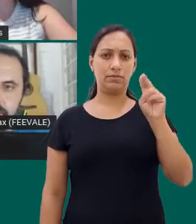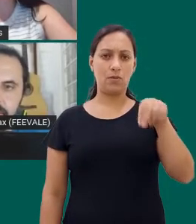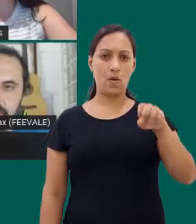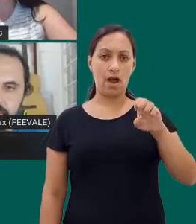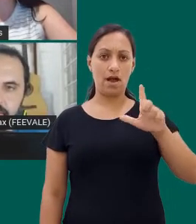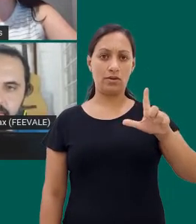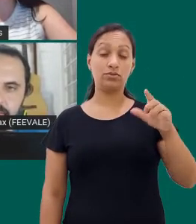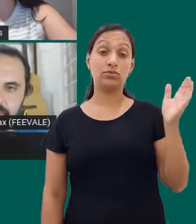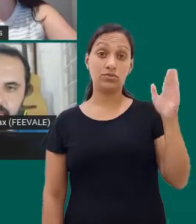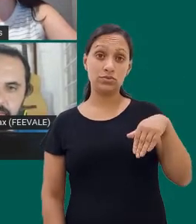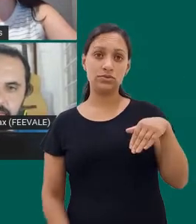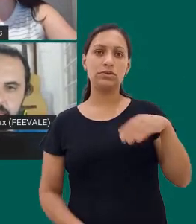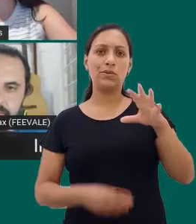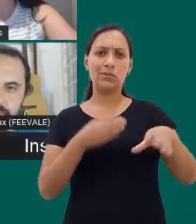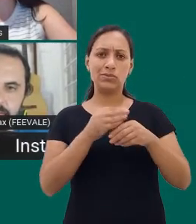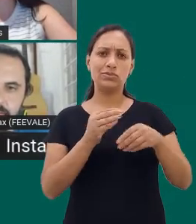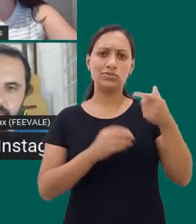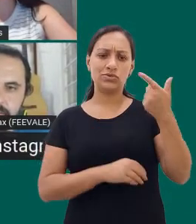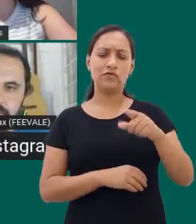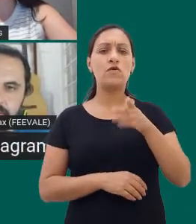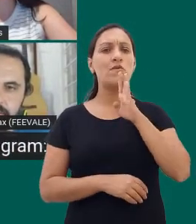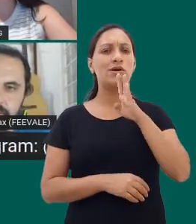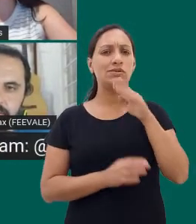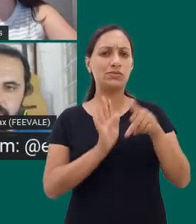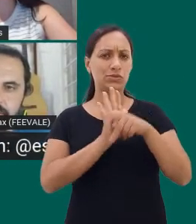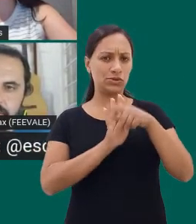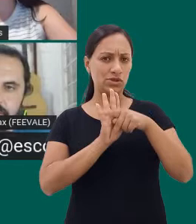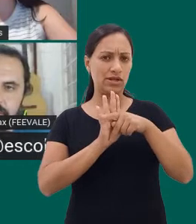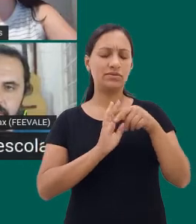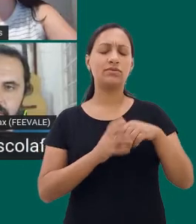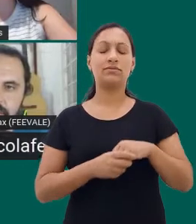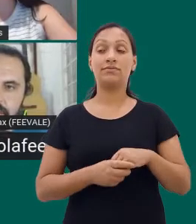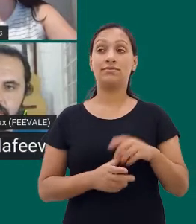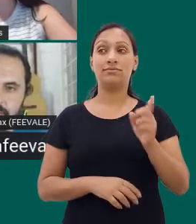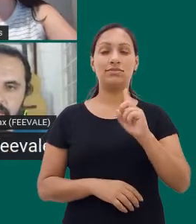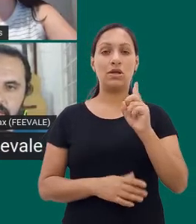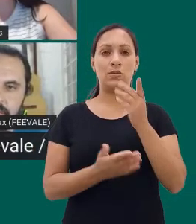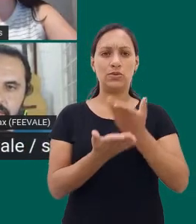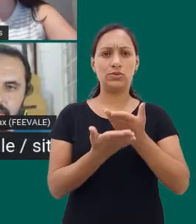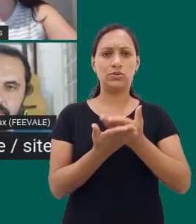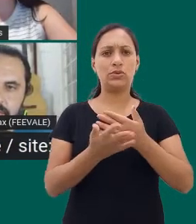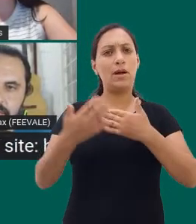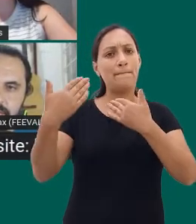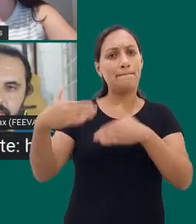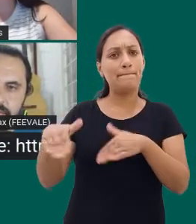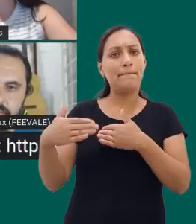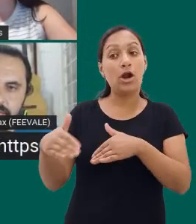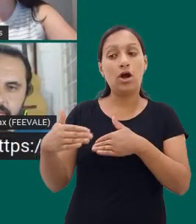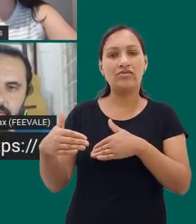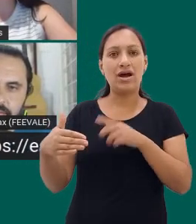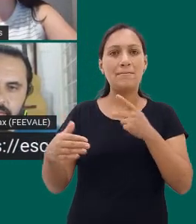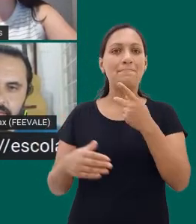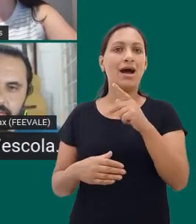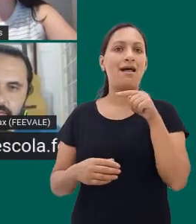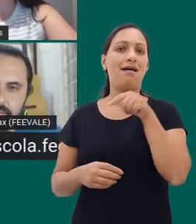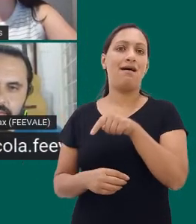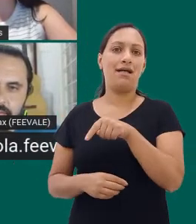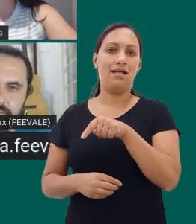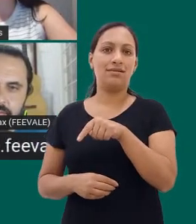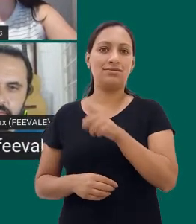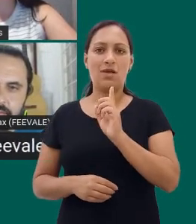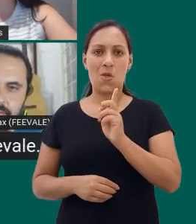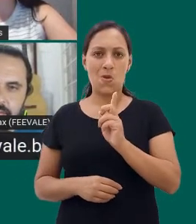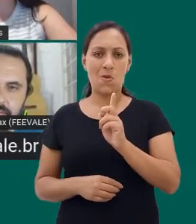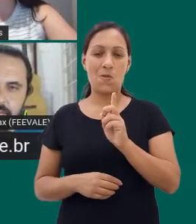e aí complementando novamente, a gente não estuda para a prova, né? Os